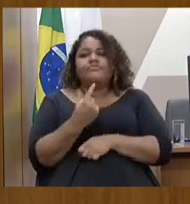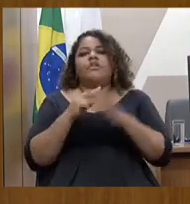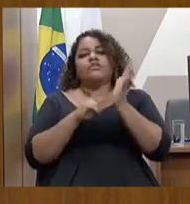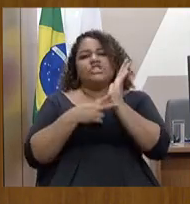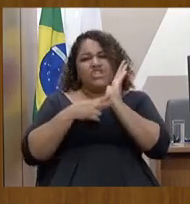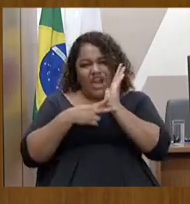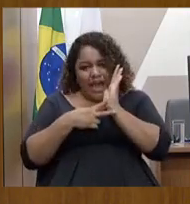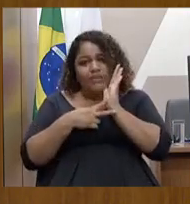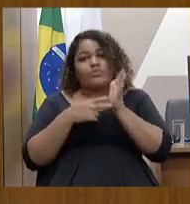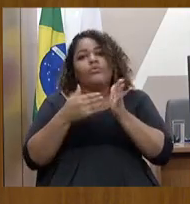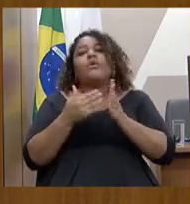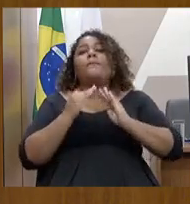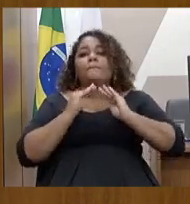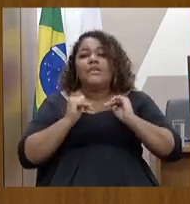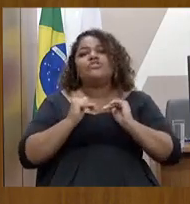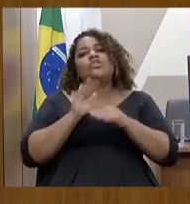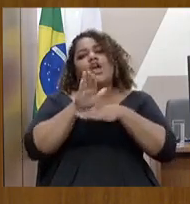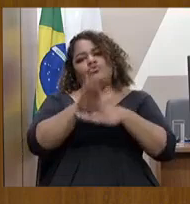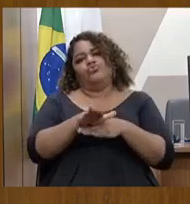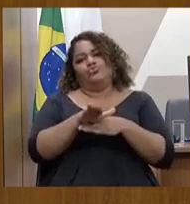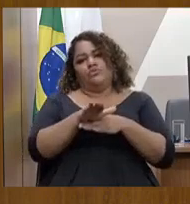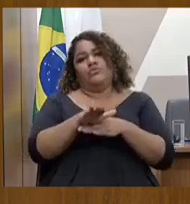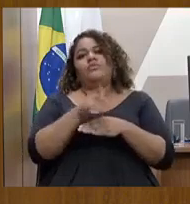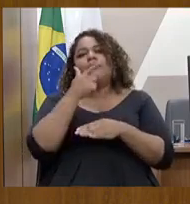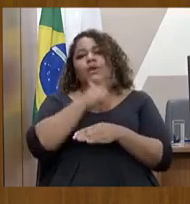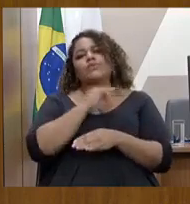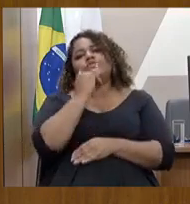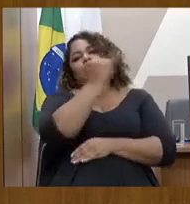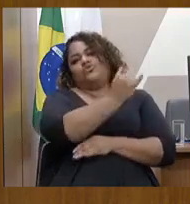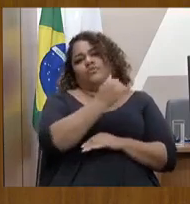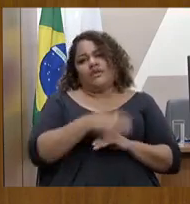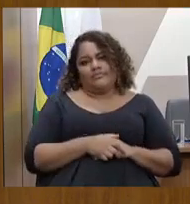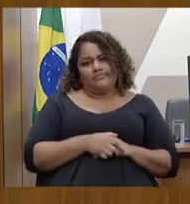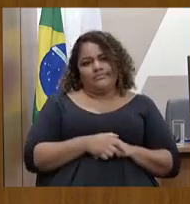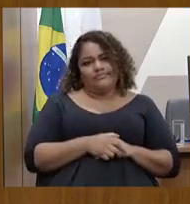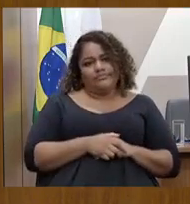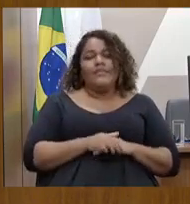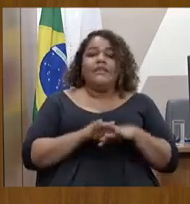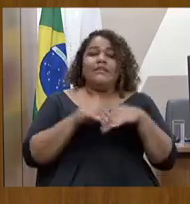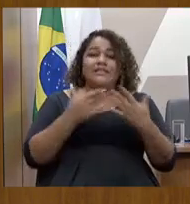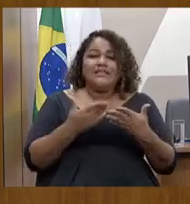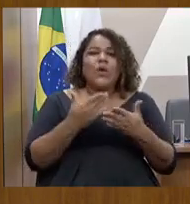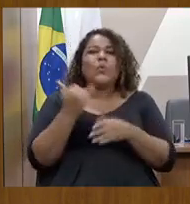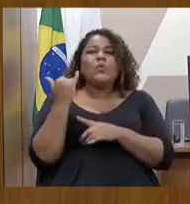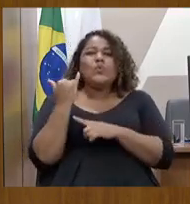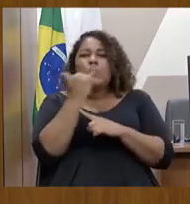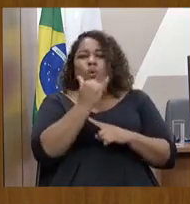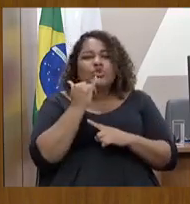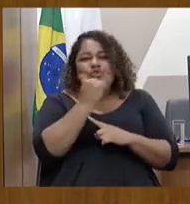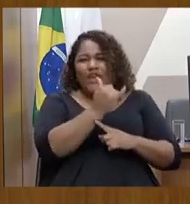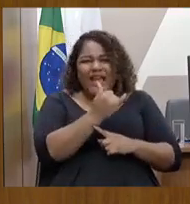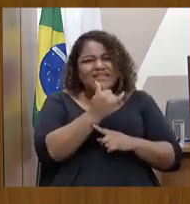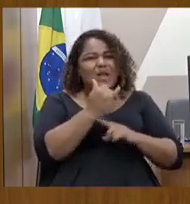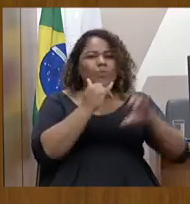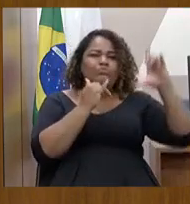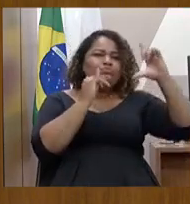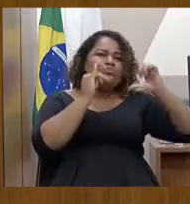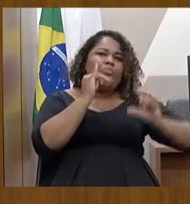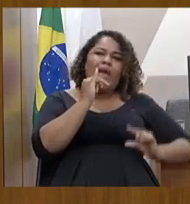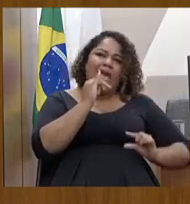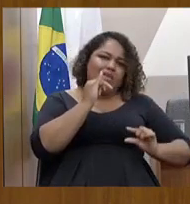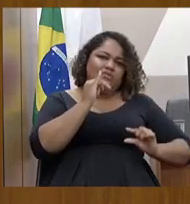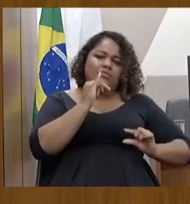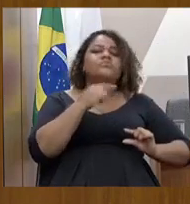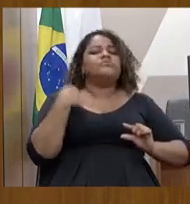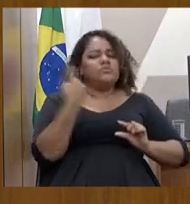Trabalhador você não encontra nenhum dado oficial desse acidente de trabalho então a subnotificação é um ponto que nós temos que